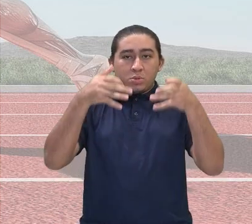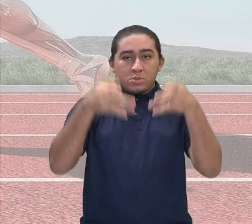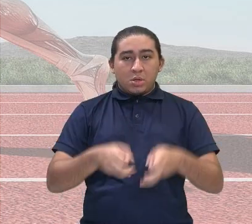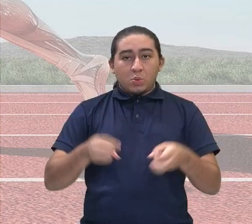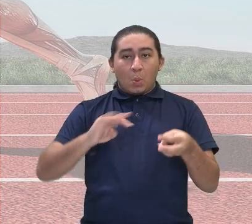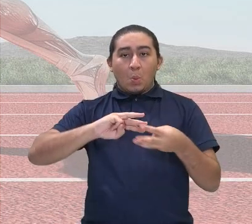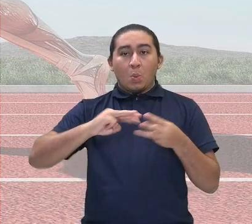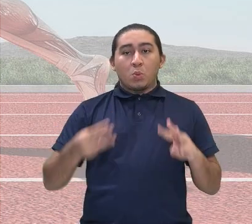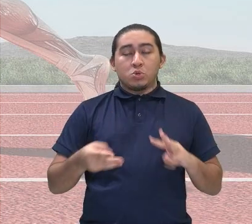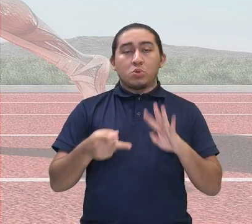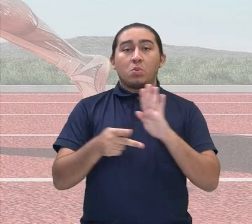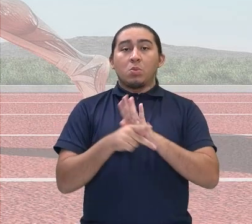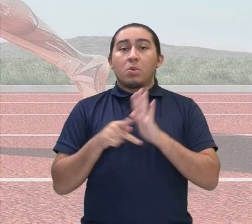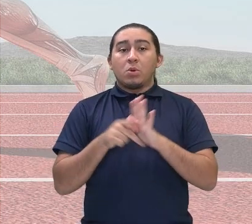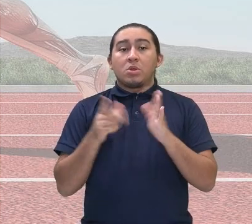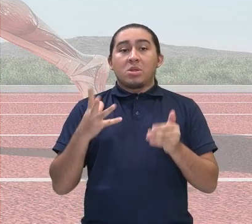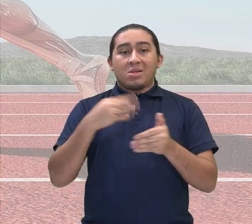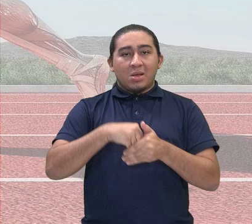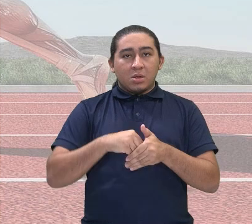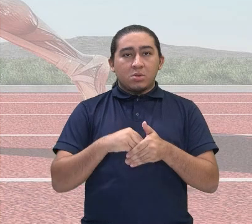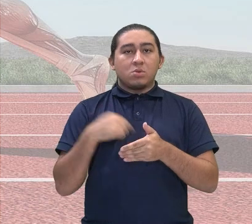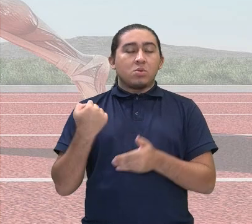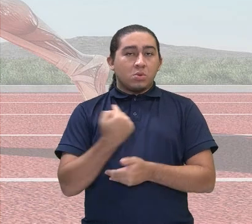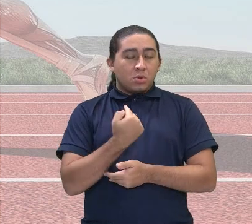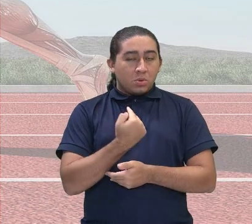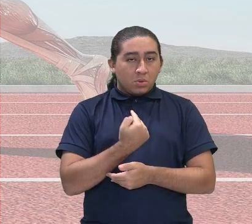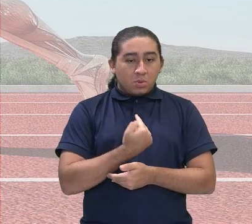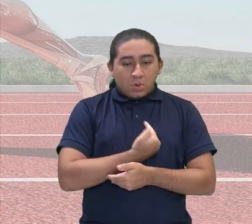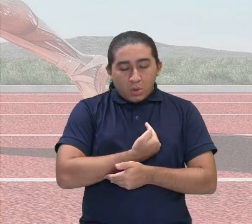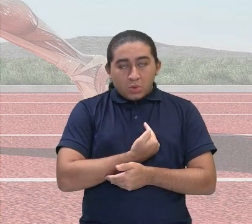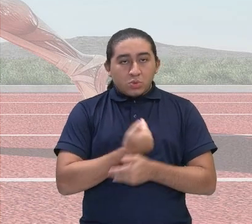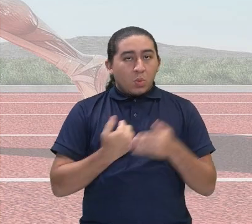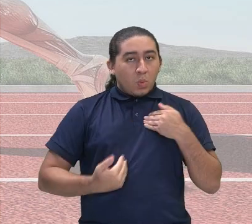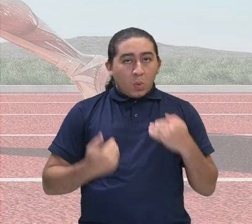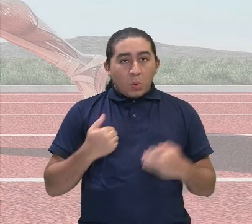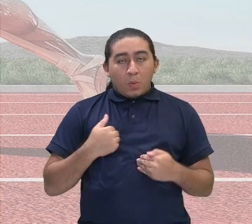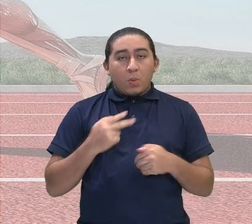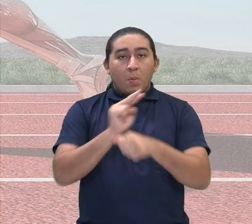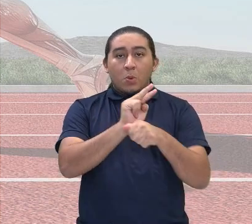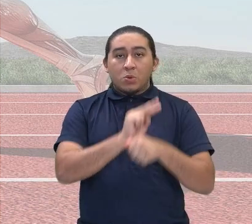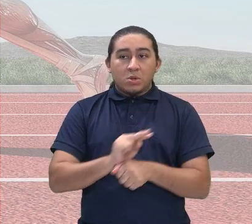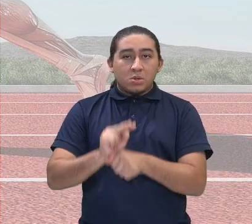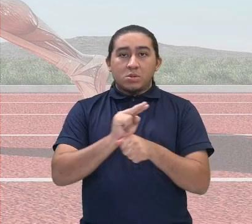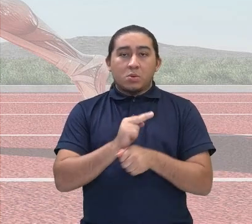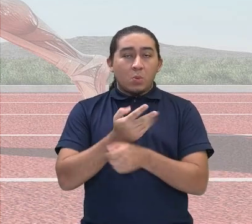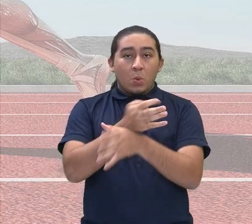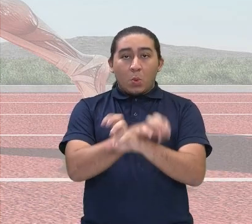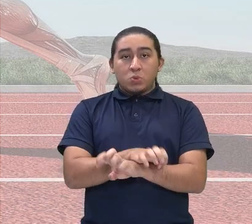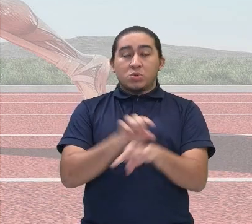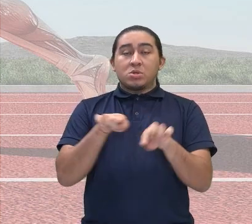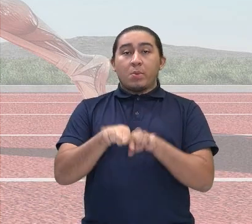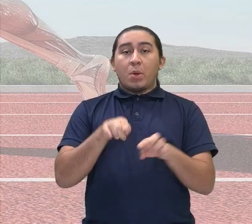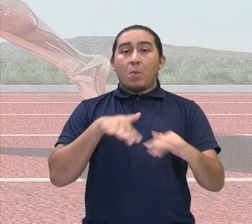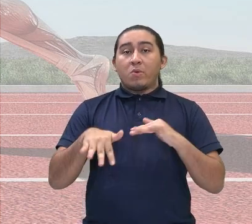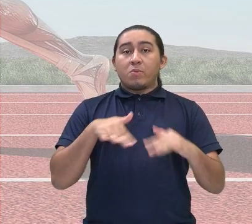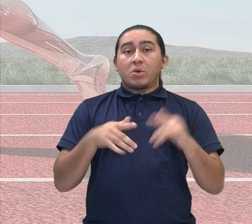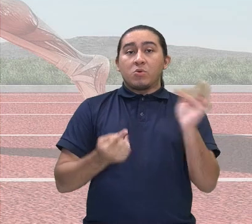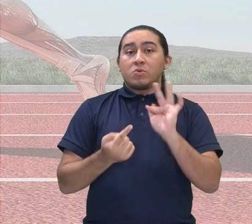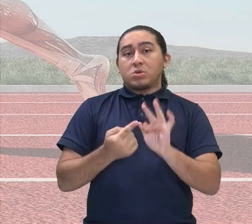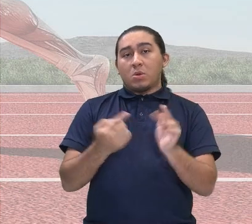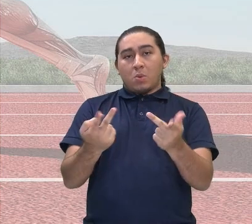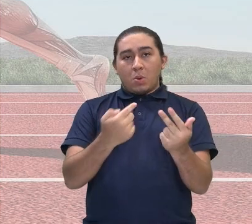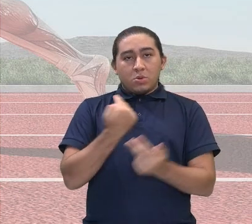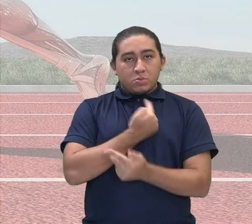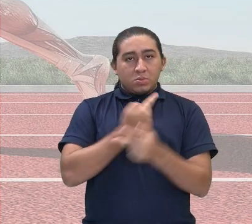vão revestir, vão cobrir os nossos ossos, né? Vão nos dar essa função aí de movimentação também, como a gente